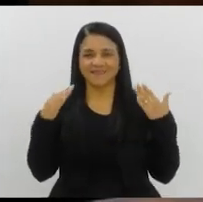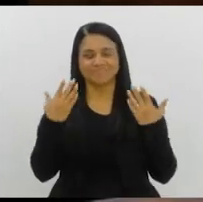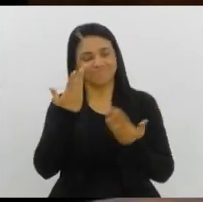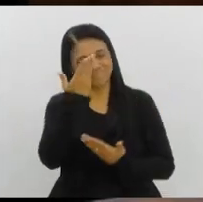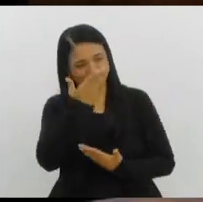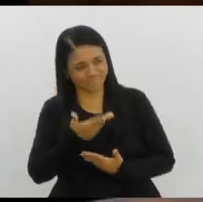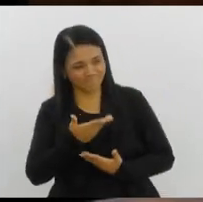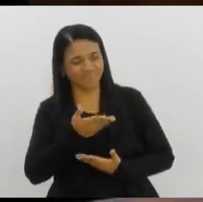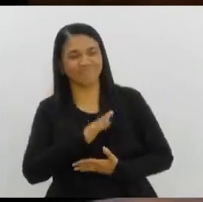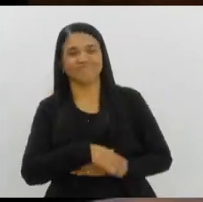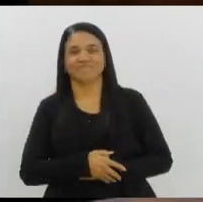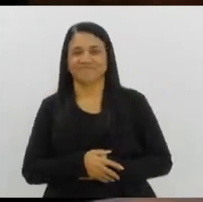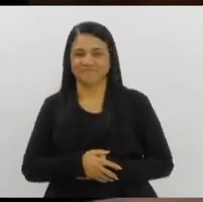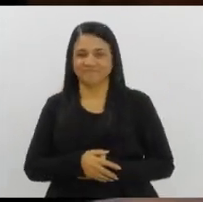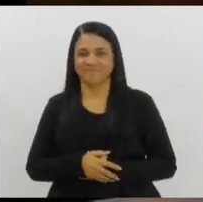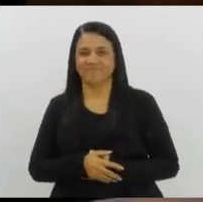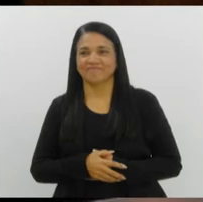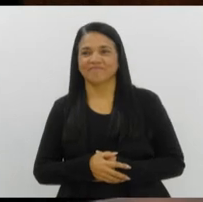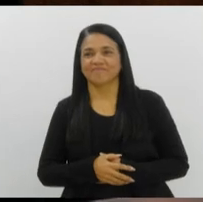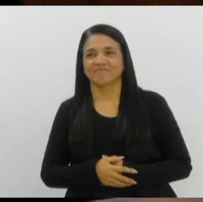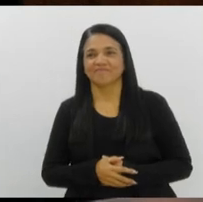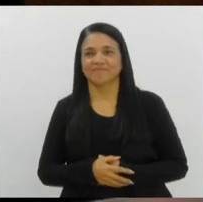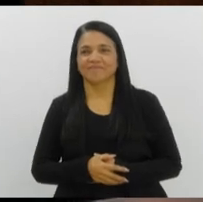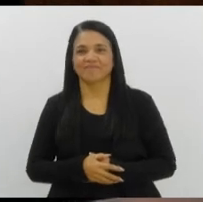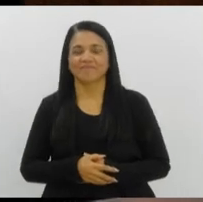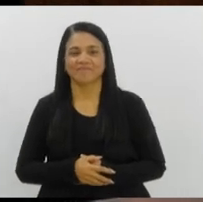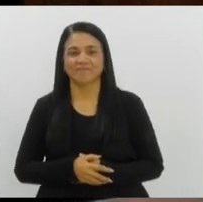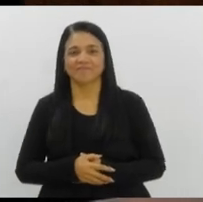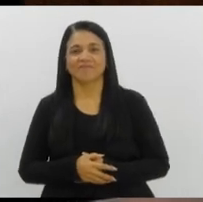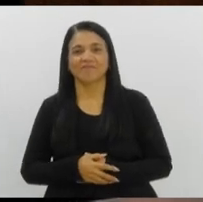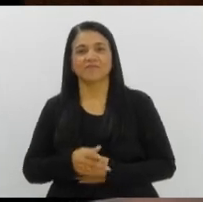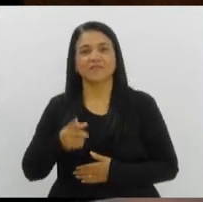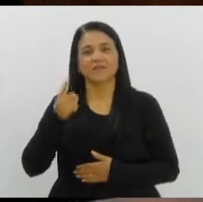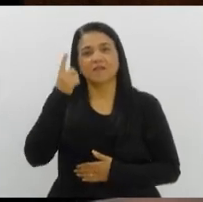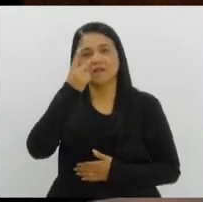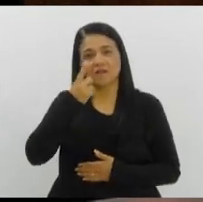nominá-la. Bom, como a deputada